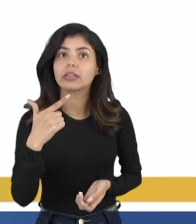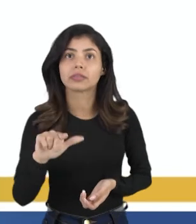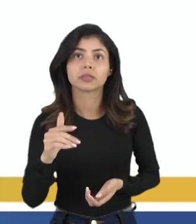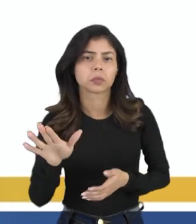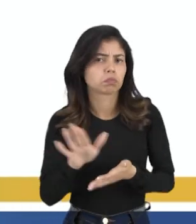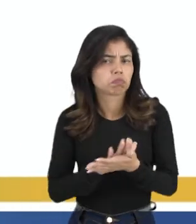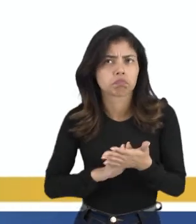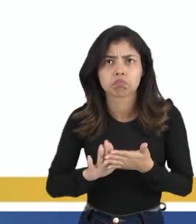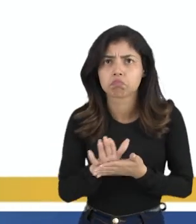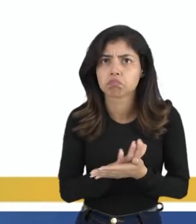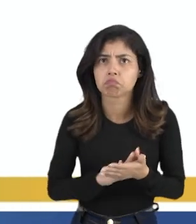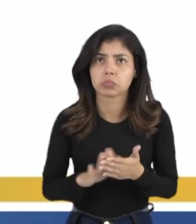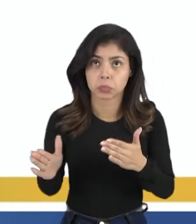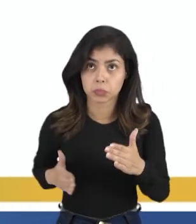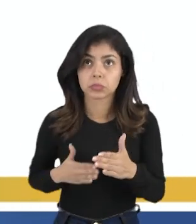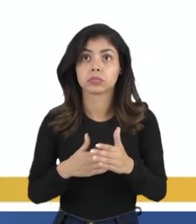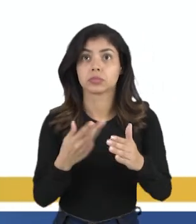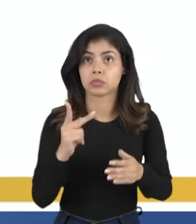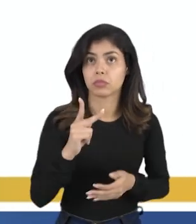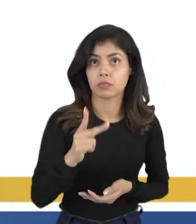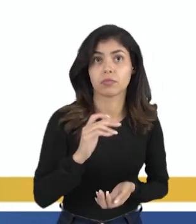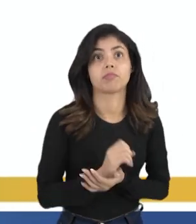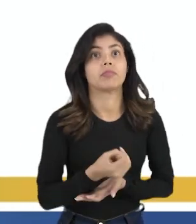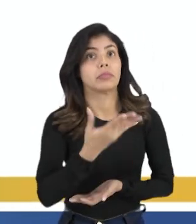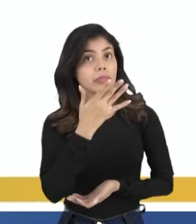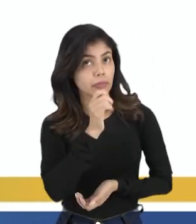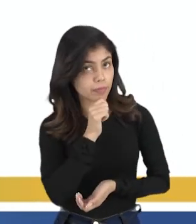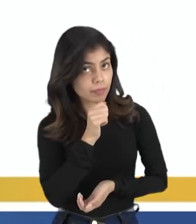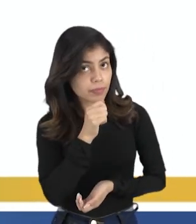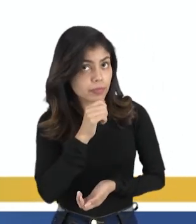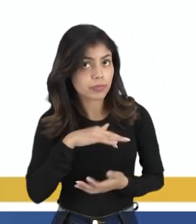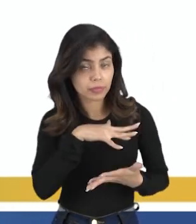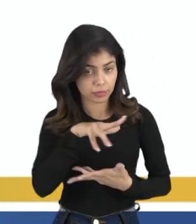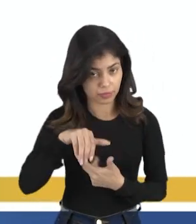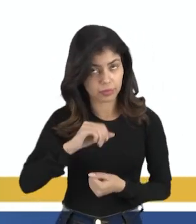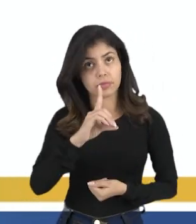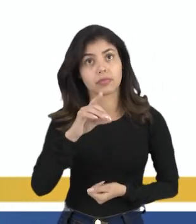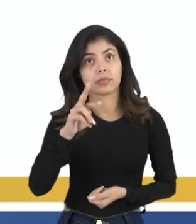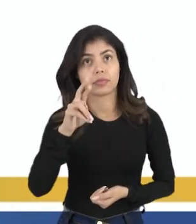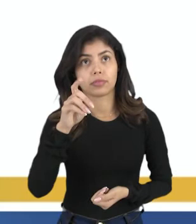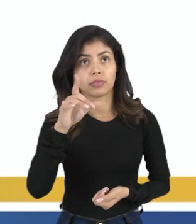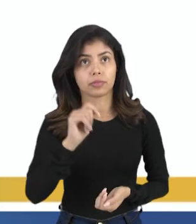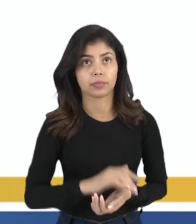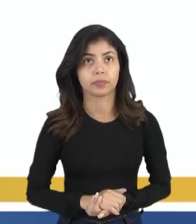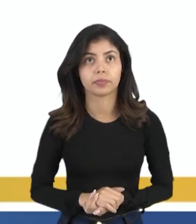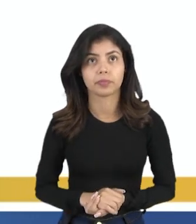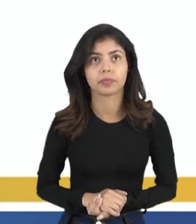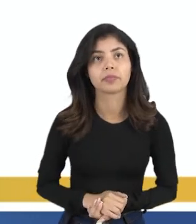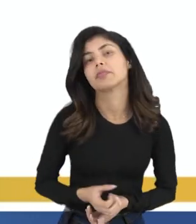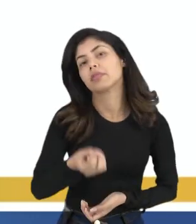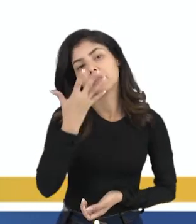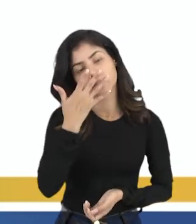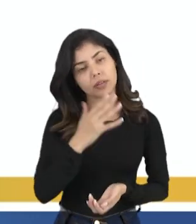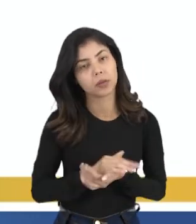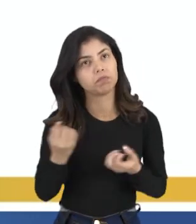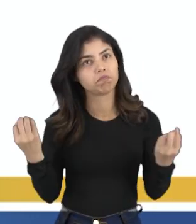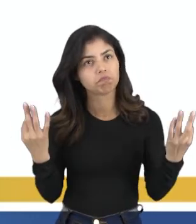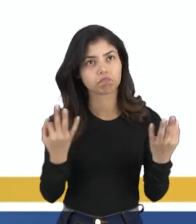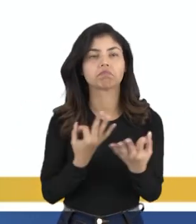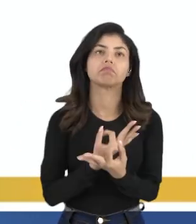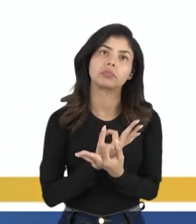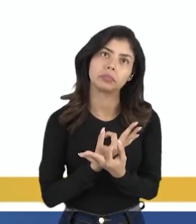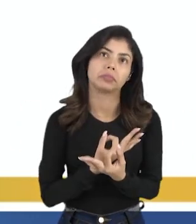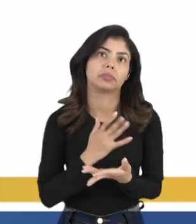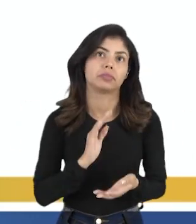tinha a menor ideia do impacto que sua foto havia causado no mundo ocidental. Essa fotografia é